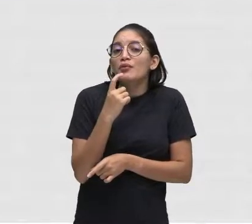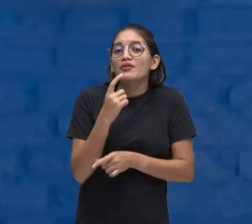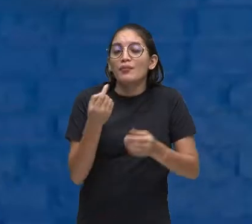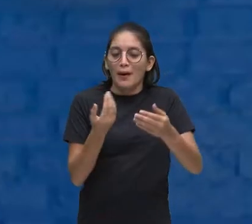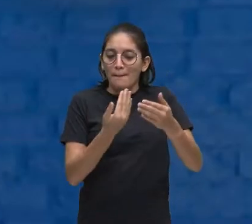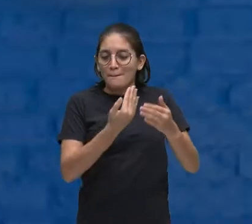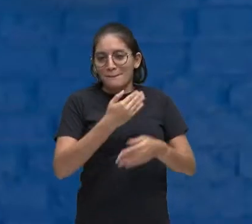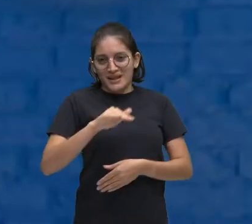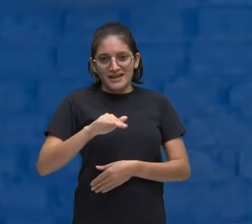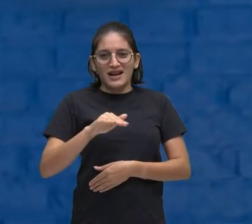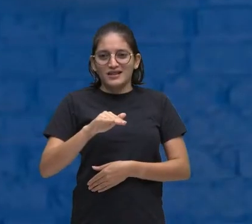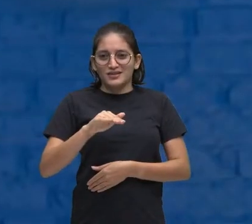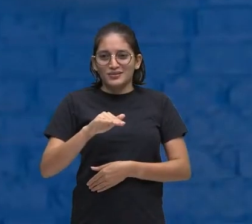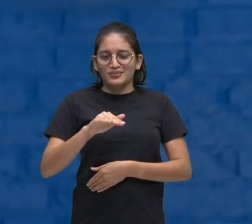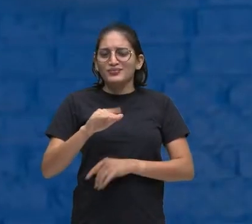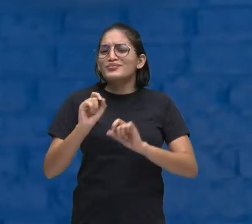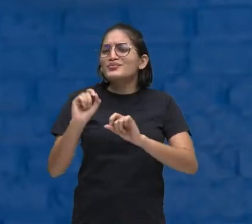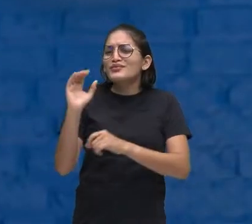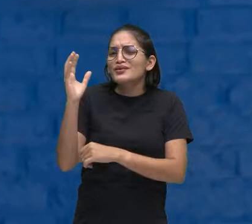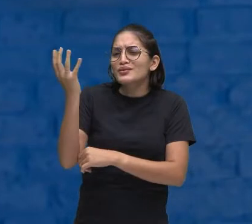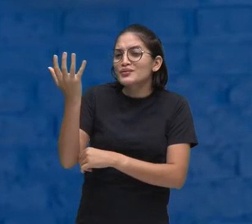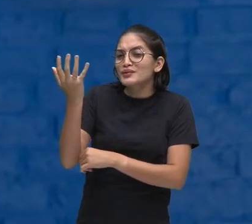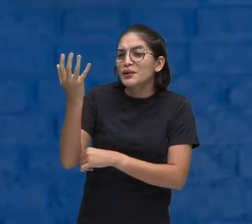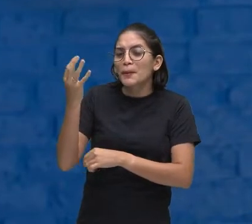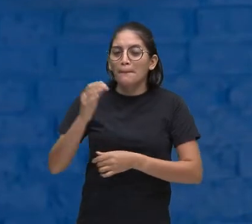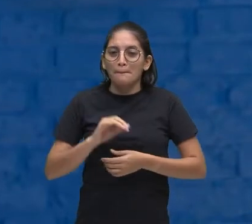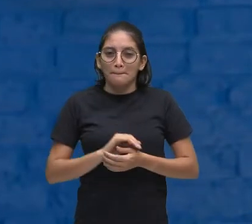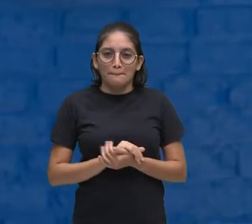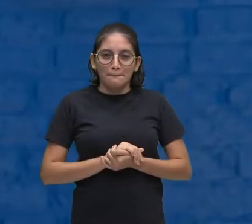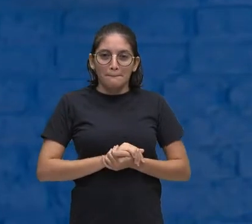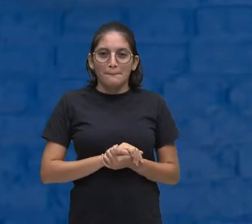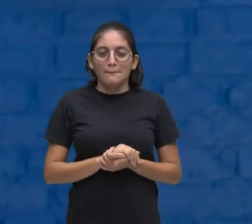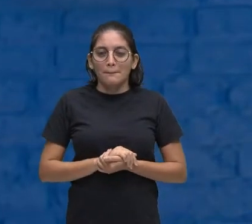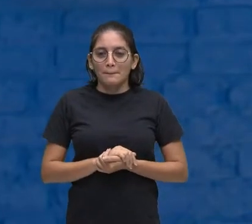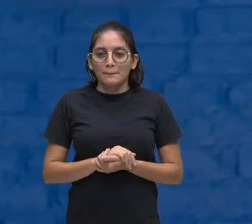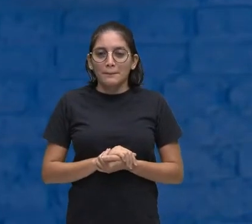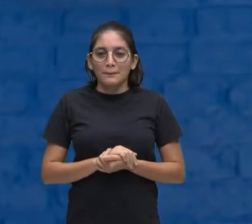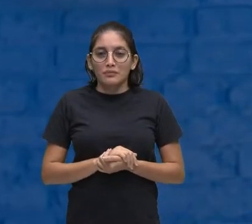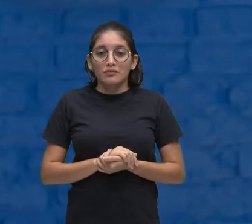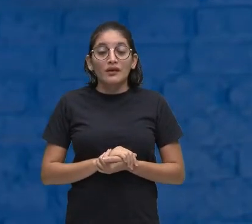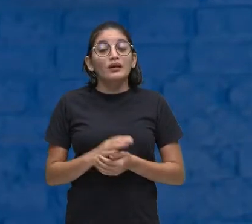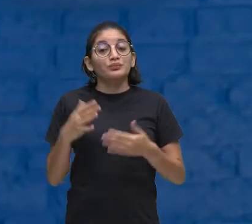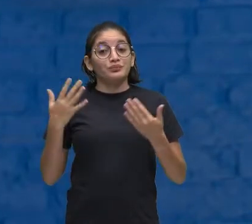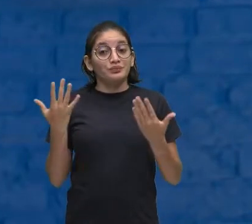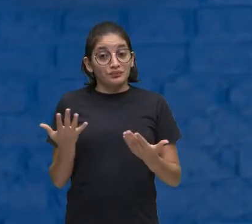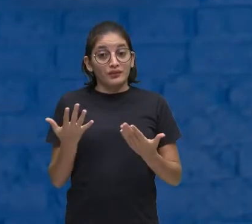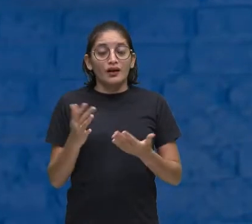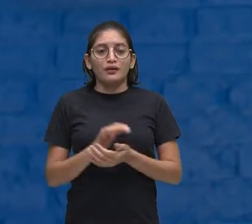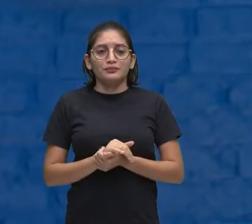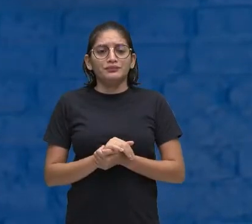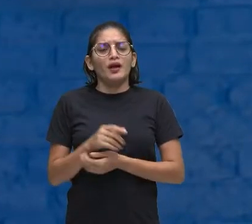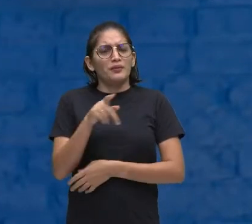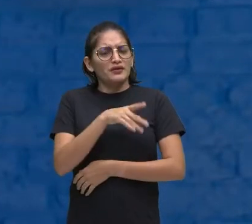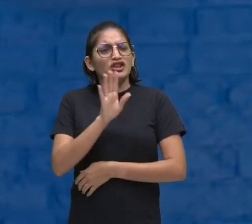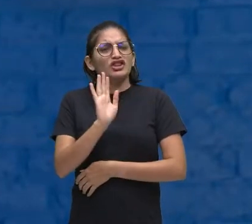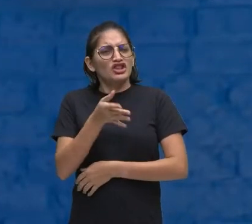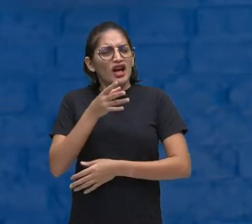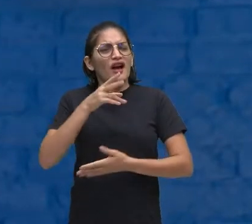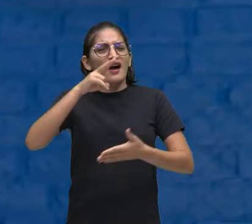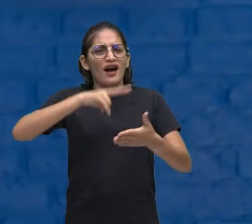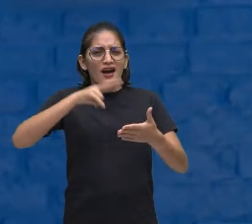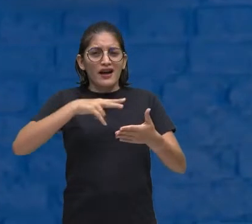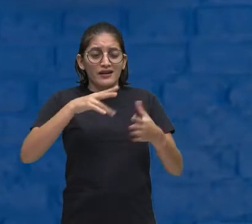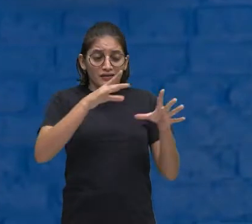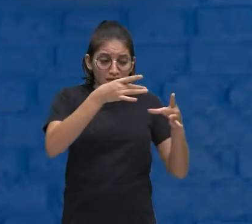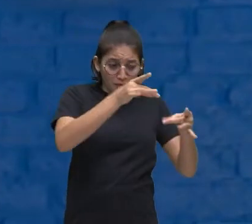metade, né? E o que aconteceu, Débora? Olha só, como a professora já tinha lido as